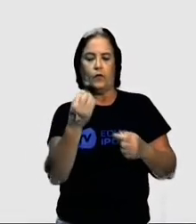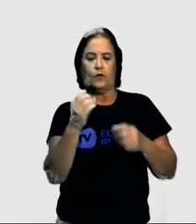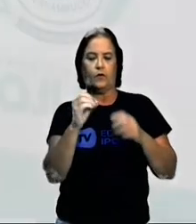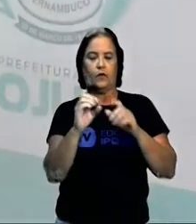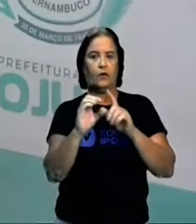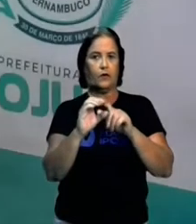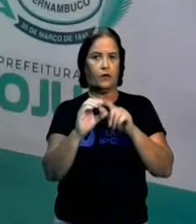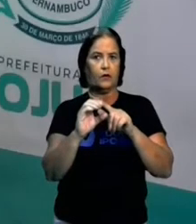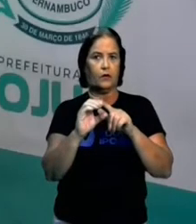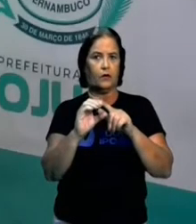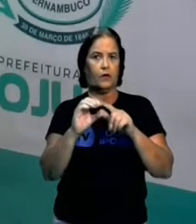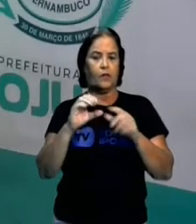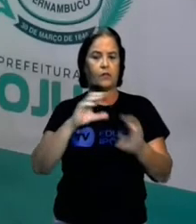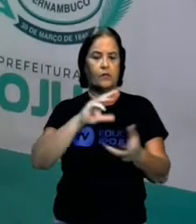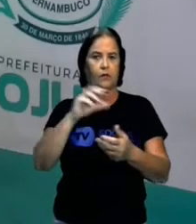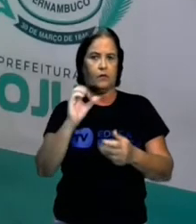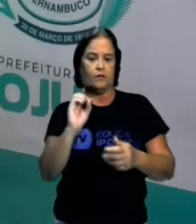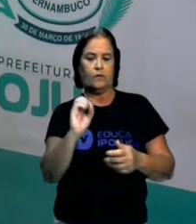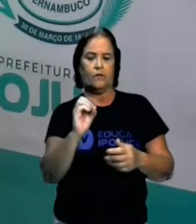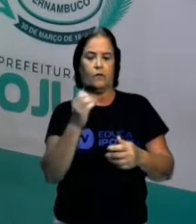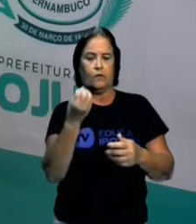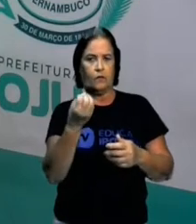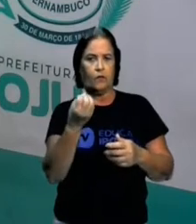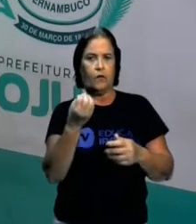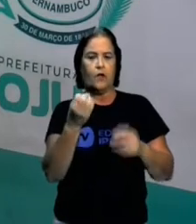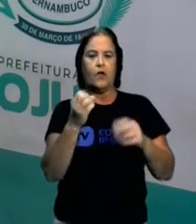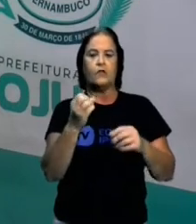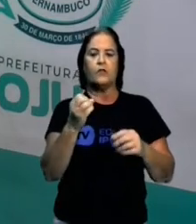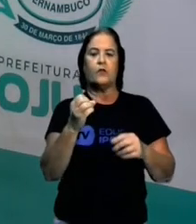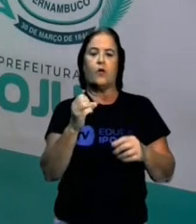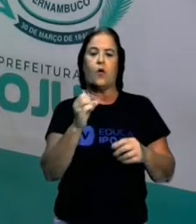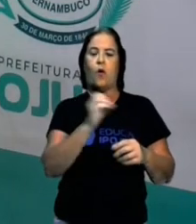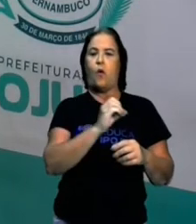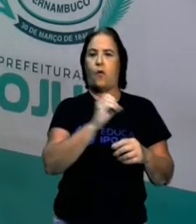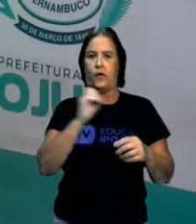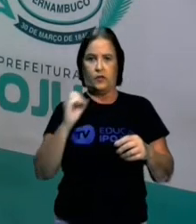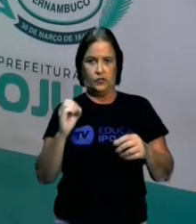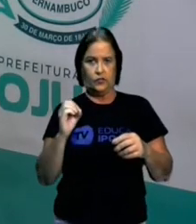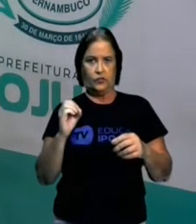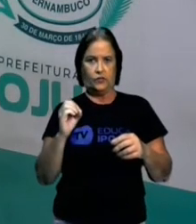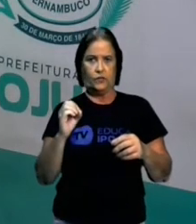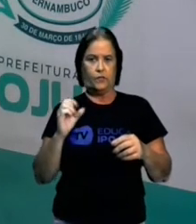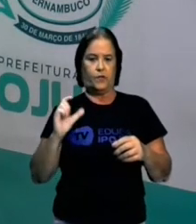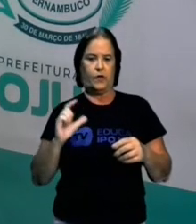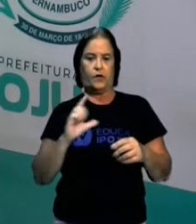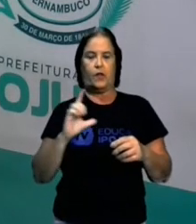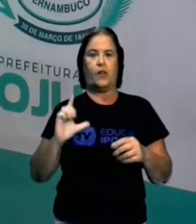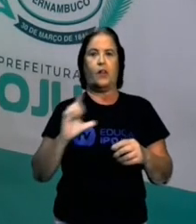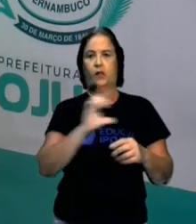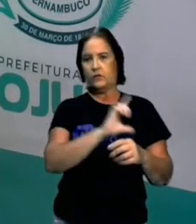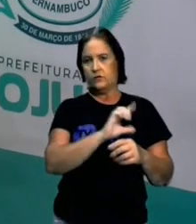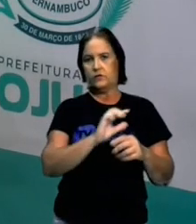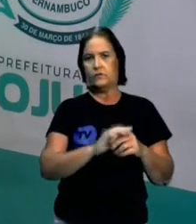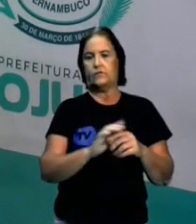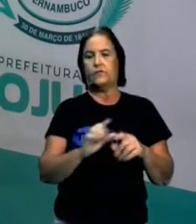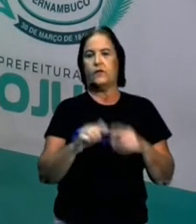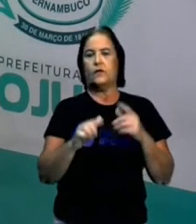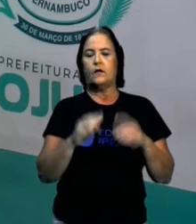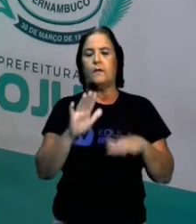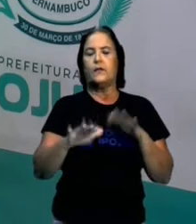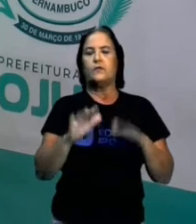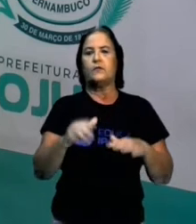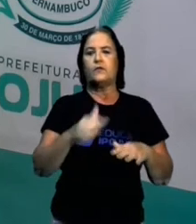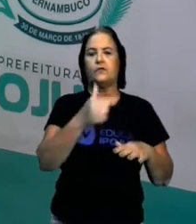de oeste para leste. Dura cerca de 24 horas, ou mais precisamente, 23